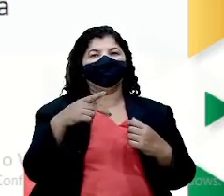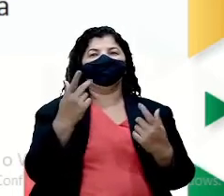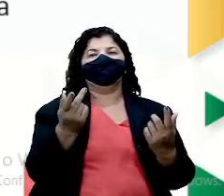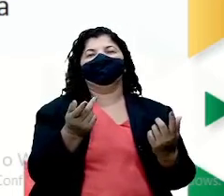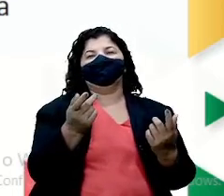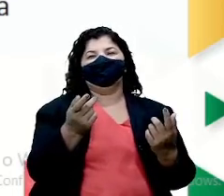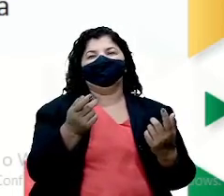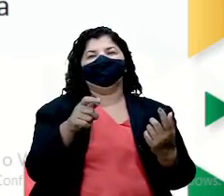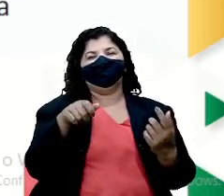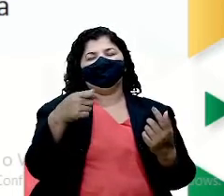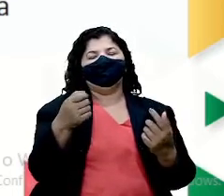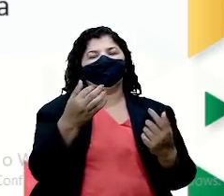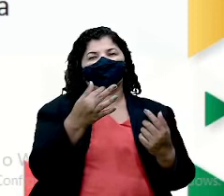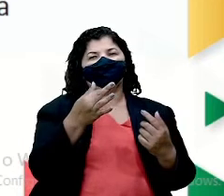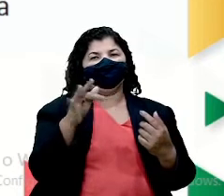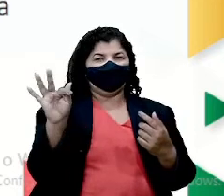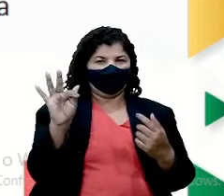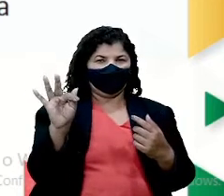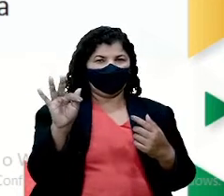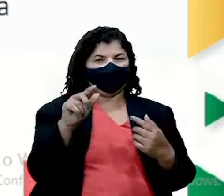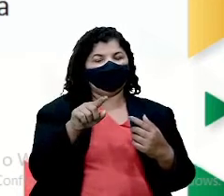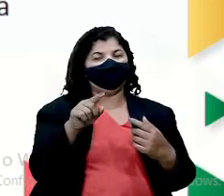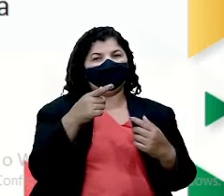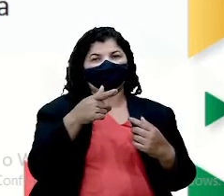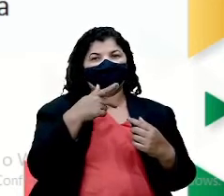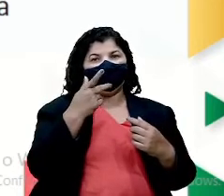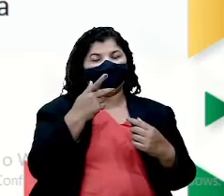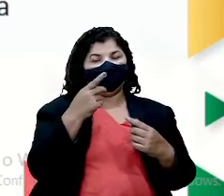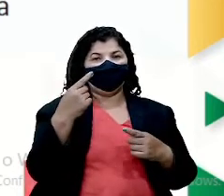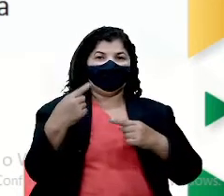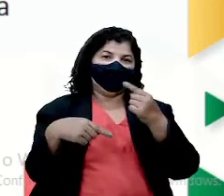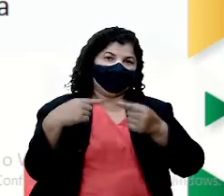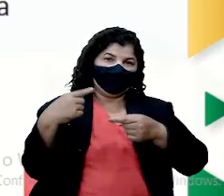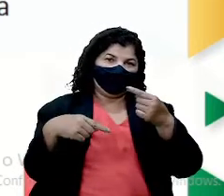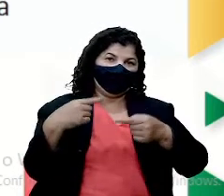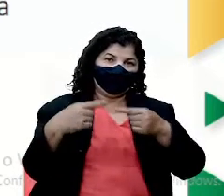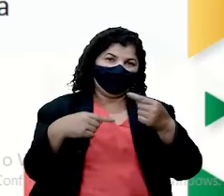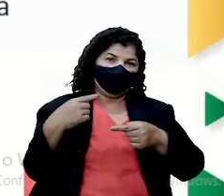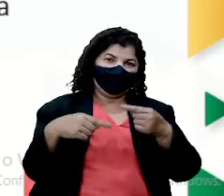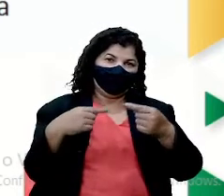francês, né? Então, ele diz que a política tirada da Sagrada